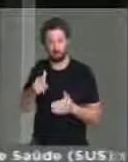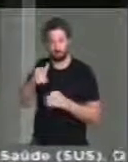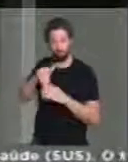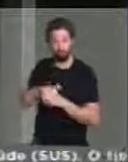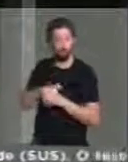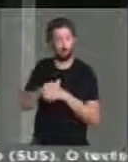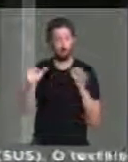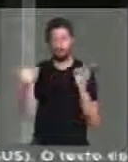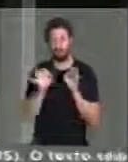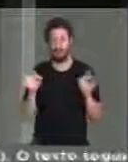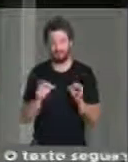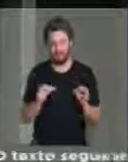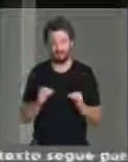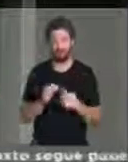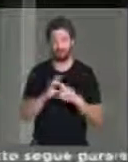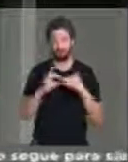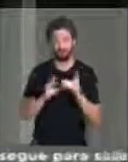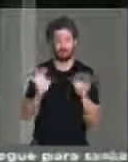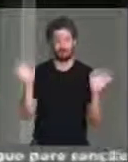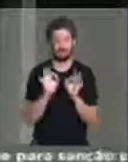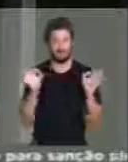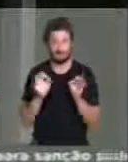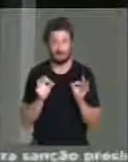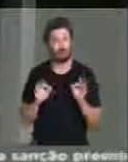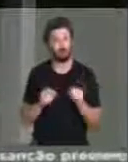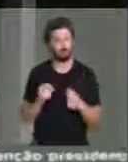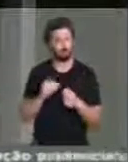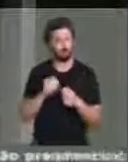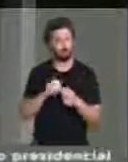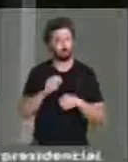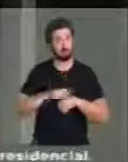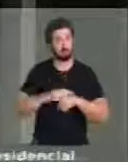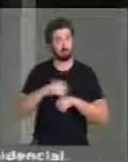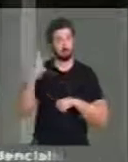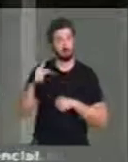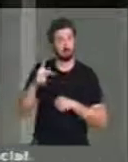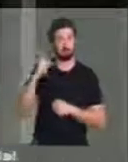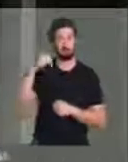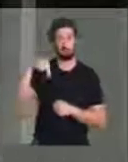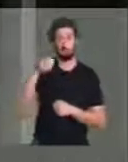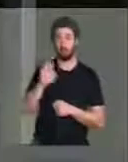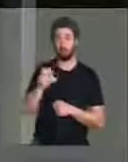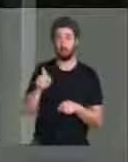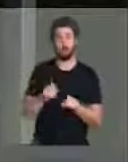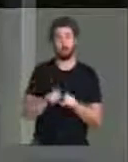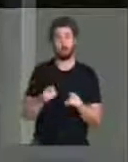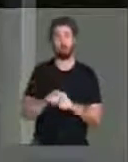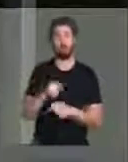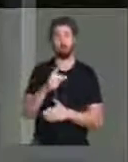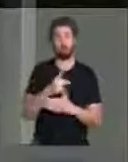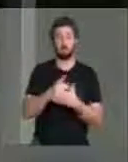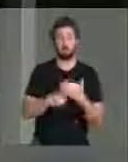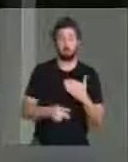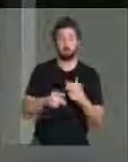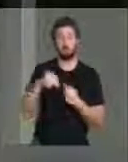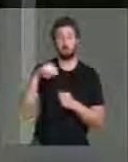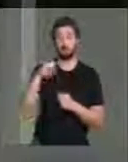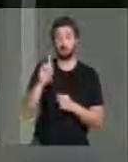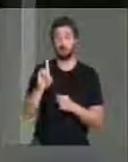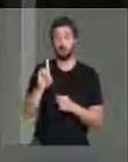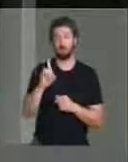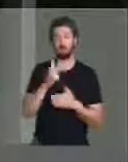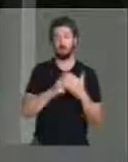sem nenhum veso democrático, fez os seus PNEs, seus planos PNDs,